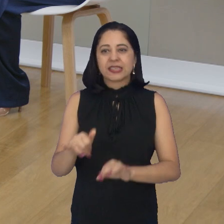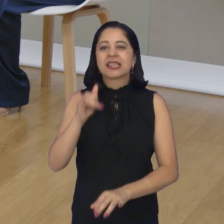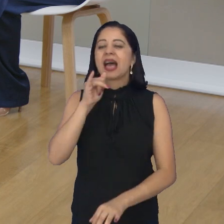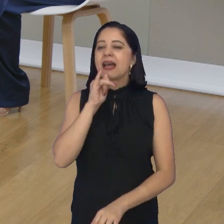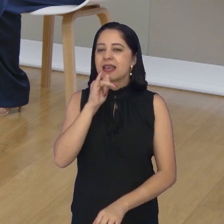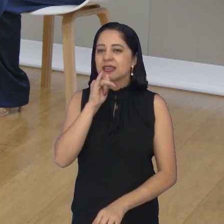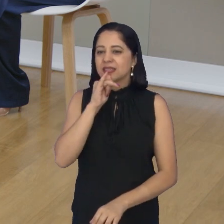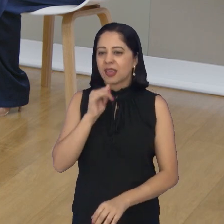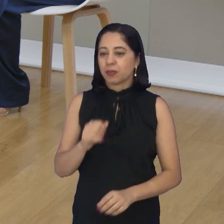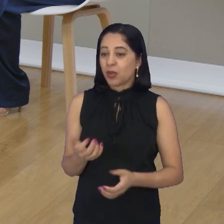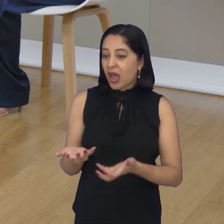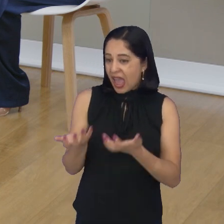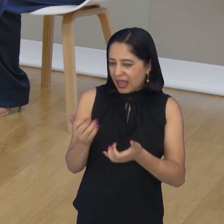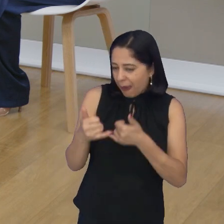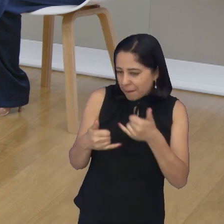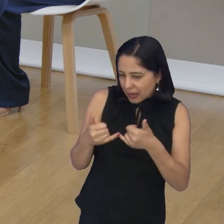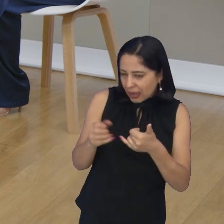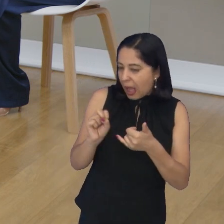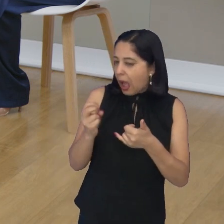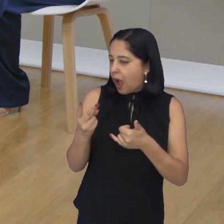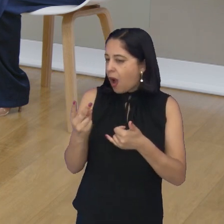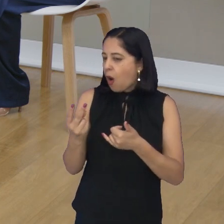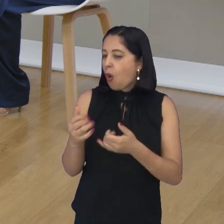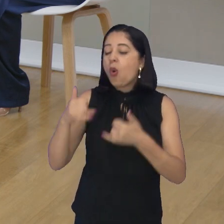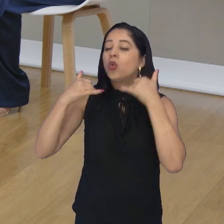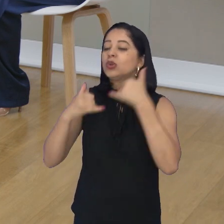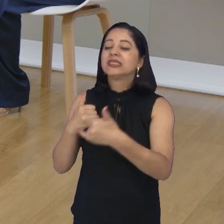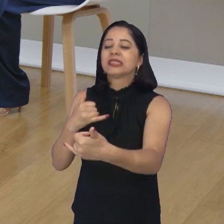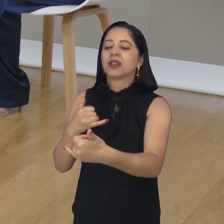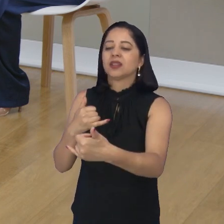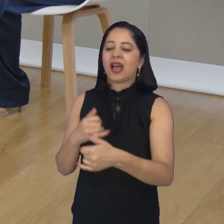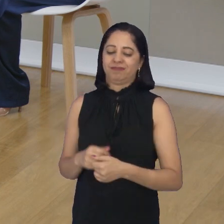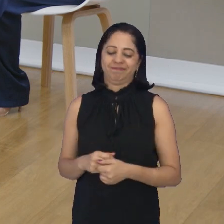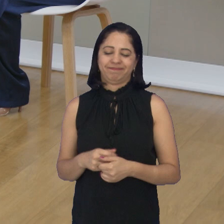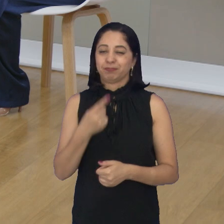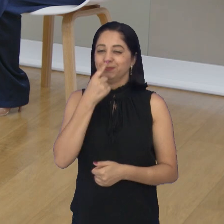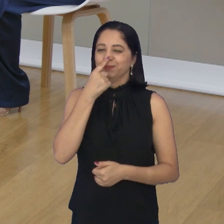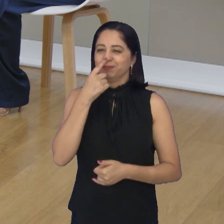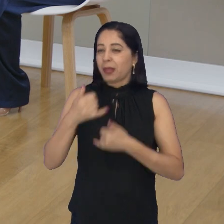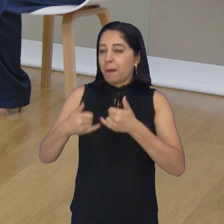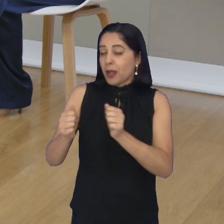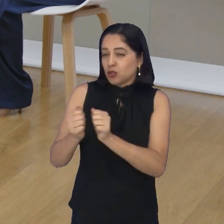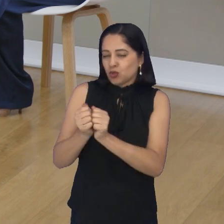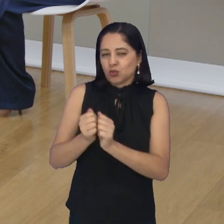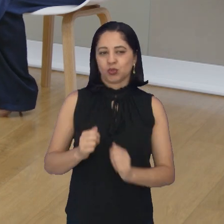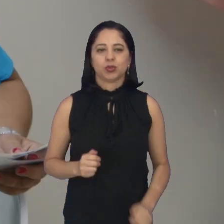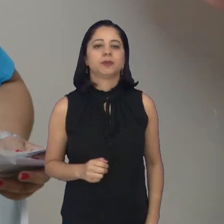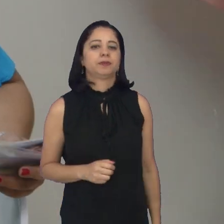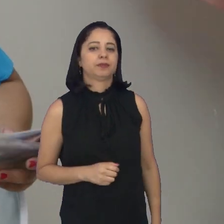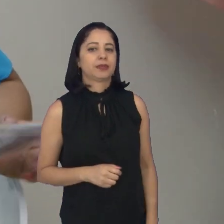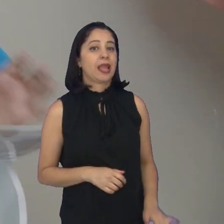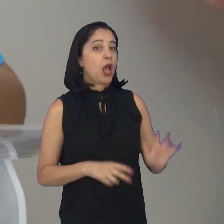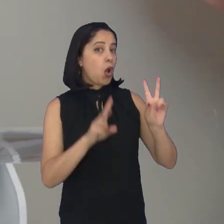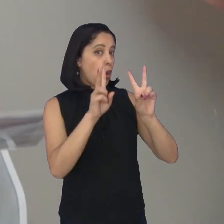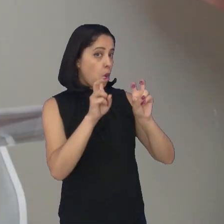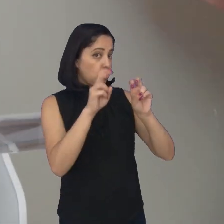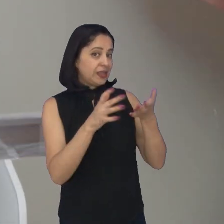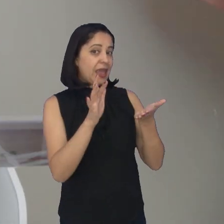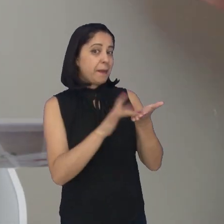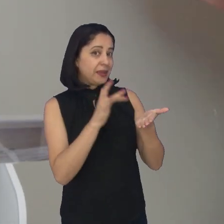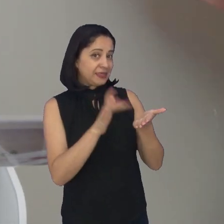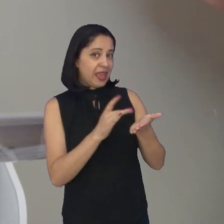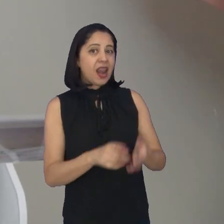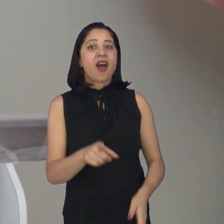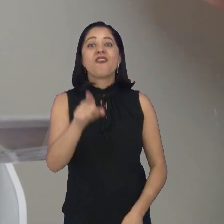tela, oferecer a presença, ela sai da tela. Ela abre mão da tela. Ela abre mão. Nossa. Bom, gente, por falar em telas, eu lembro também que